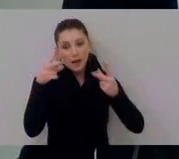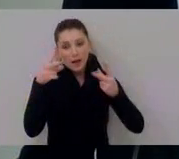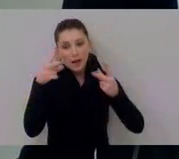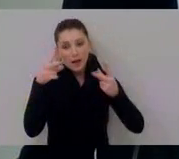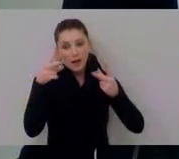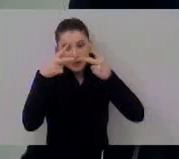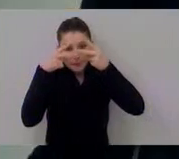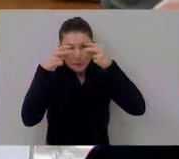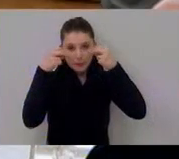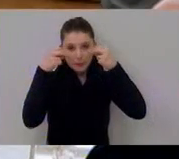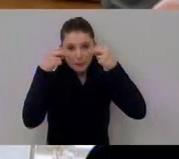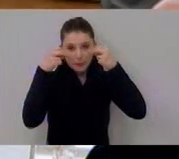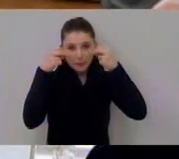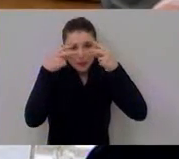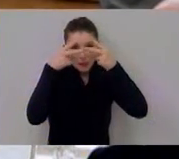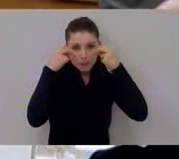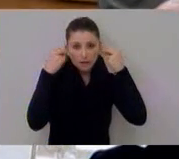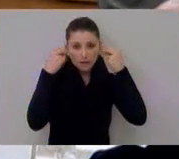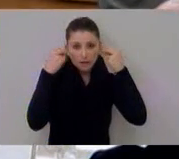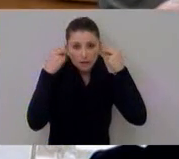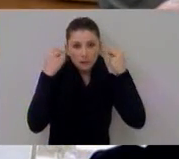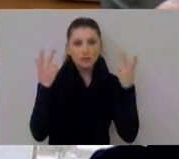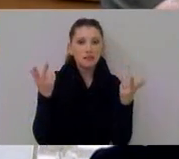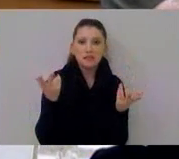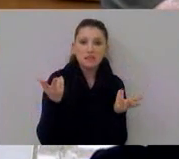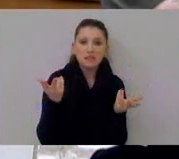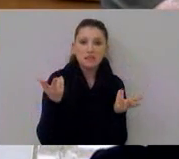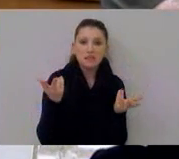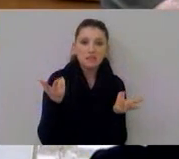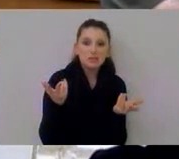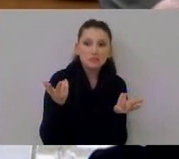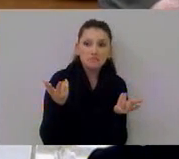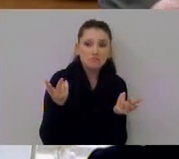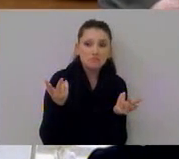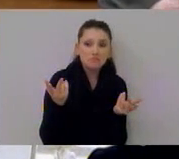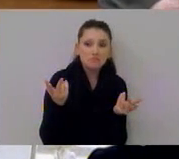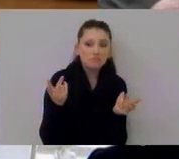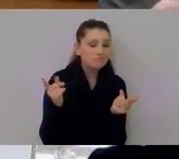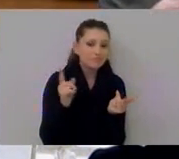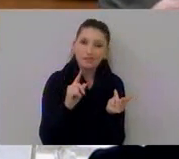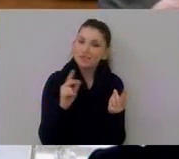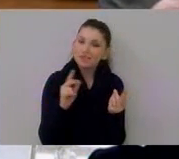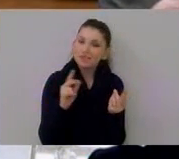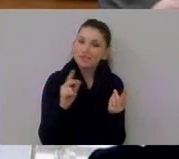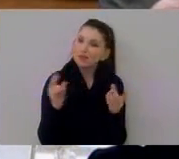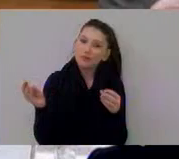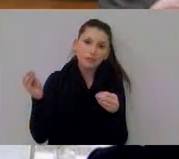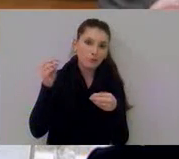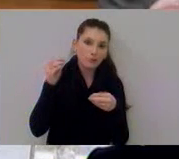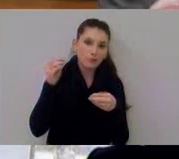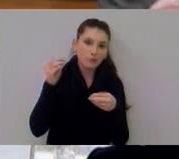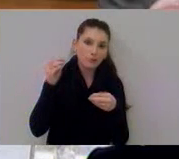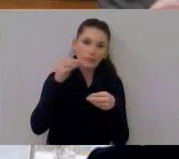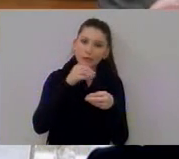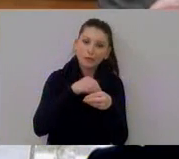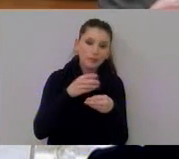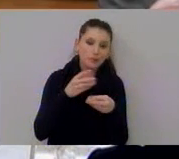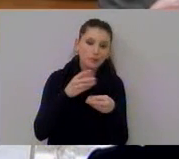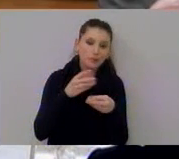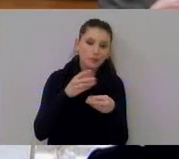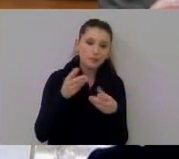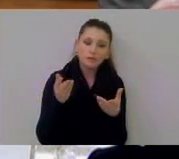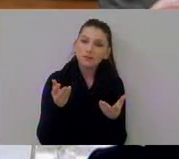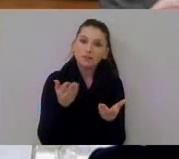incompetência do governo federal, nós estamos, o município